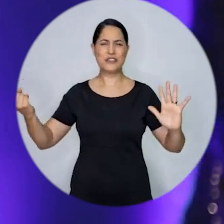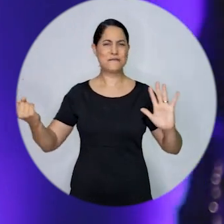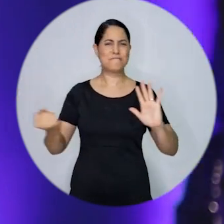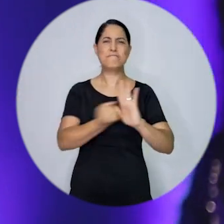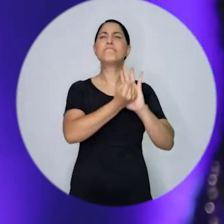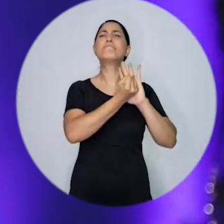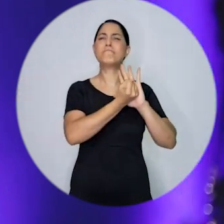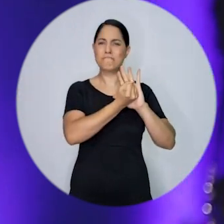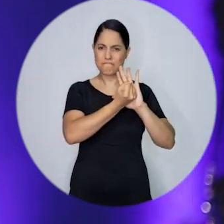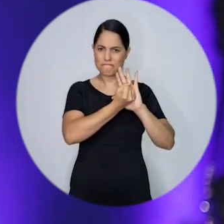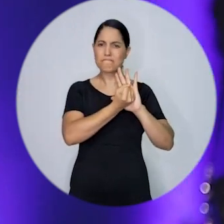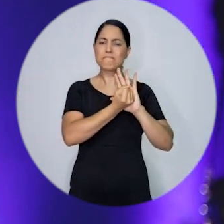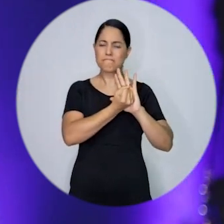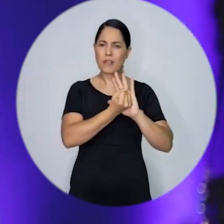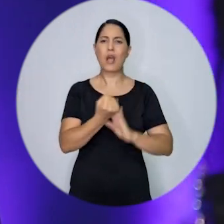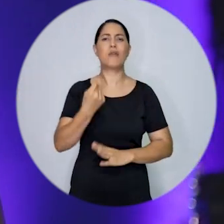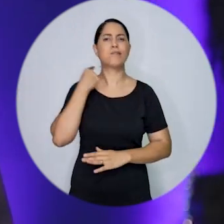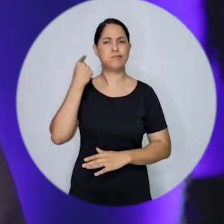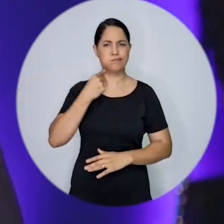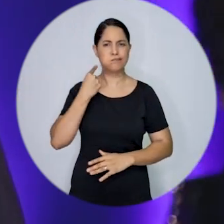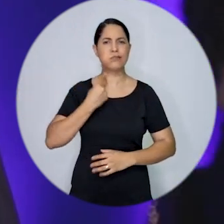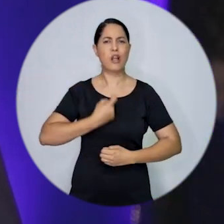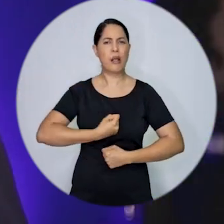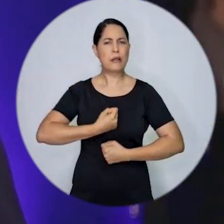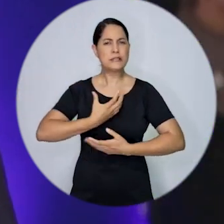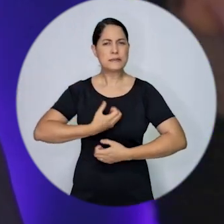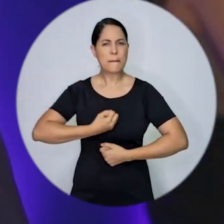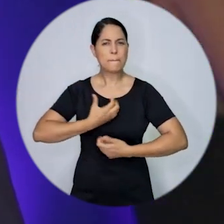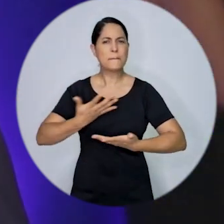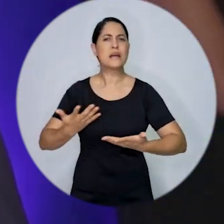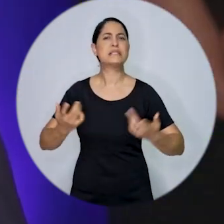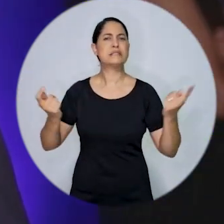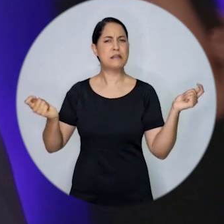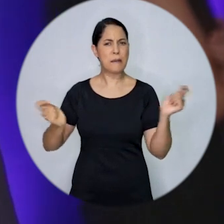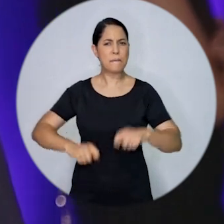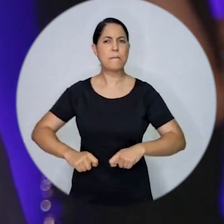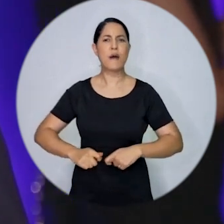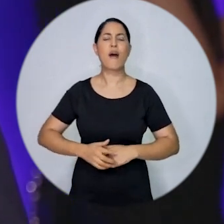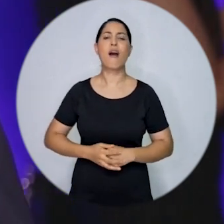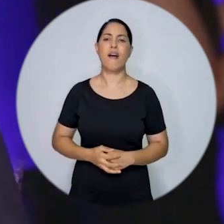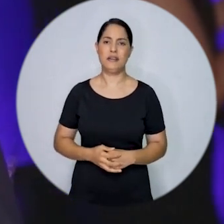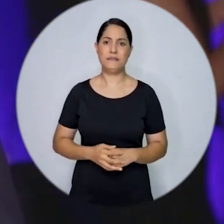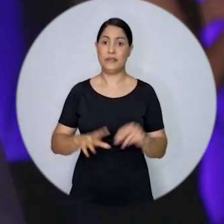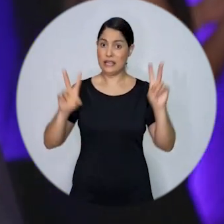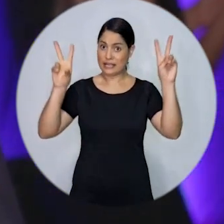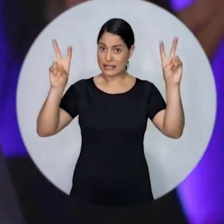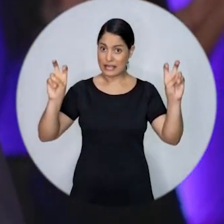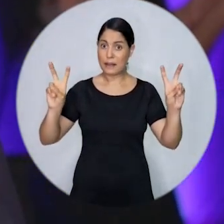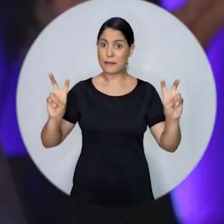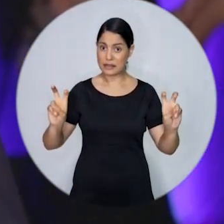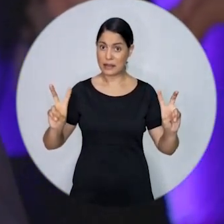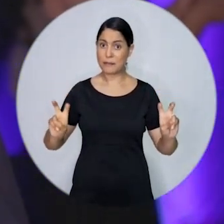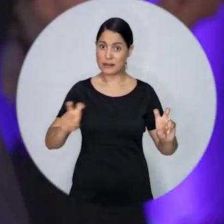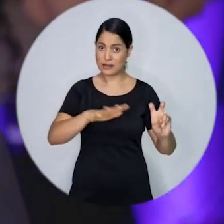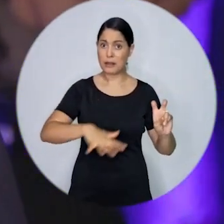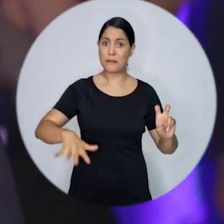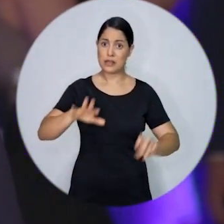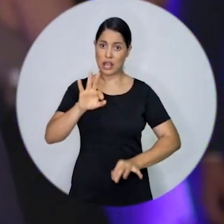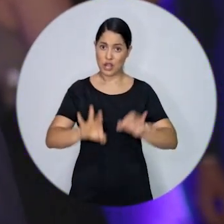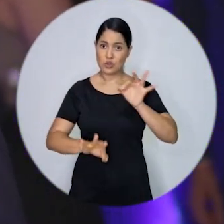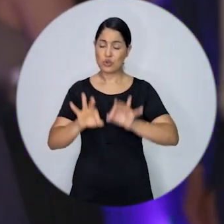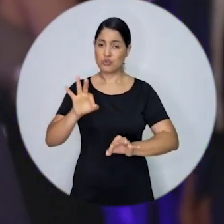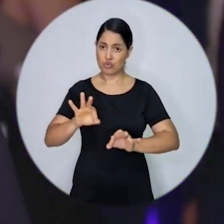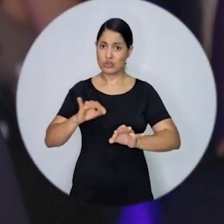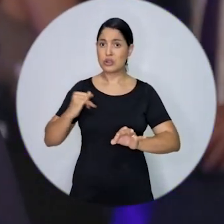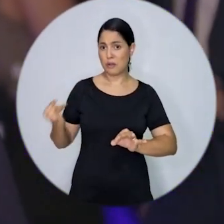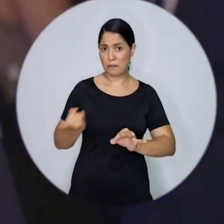a advocacia brasileira pode se expressar, pode trazer temas relevantes ao debate do sistema